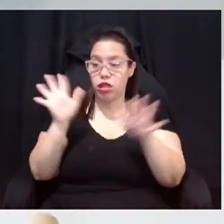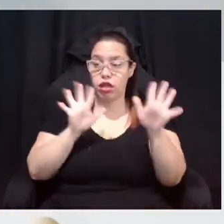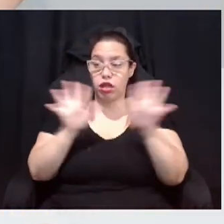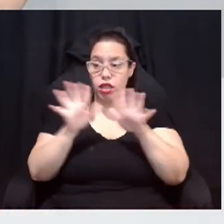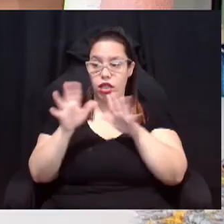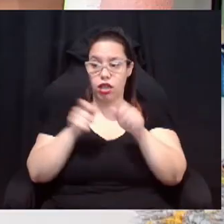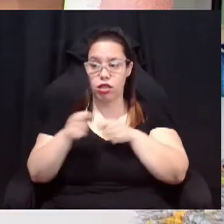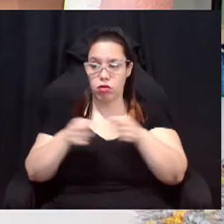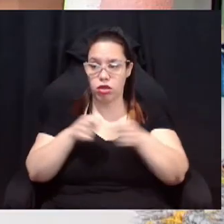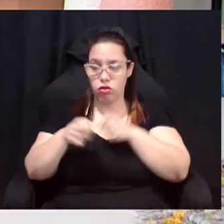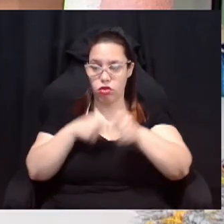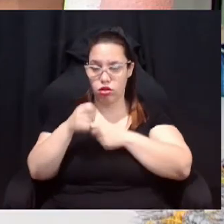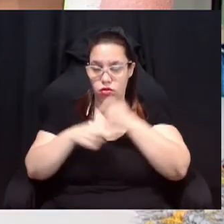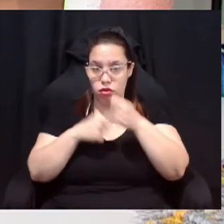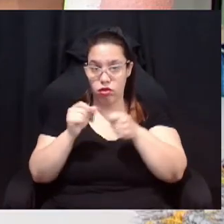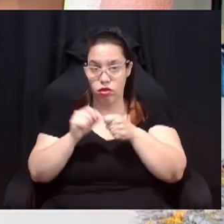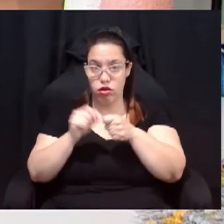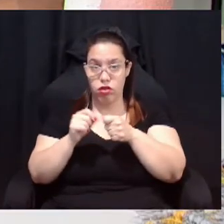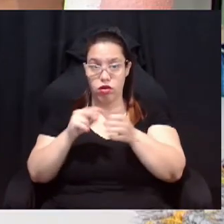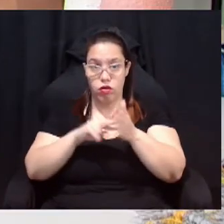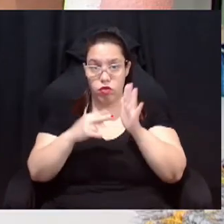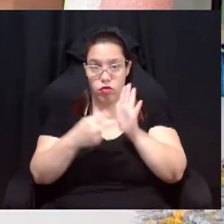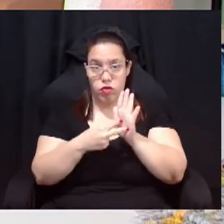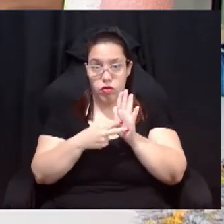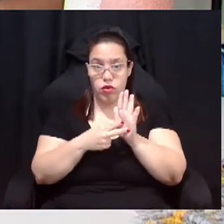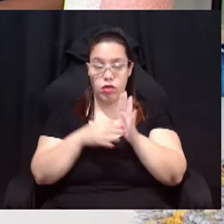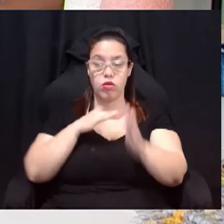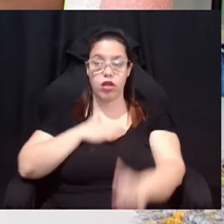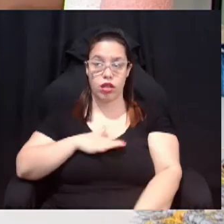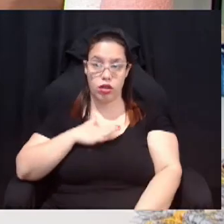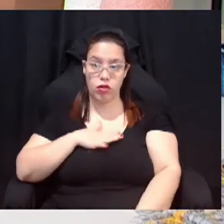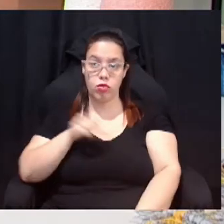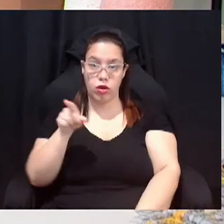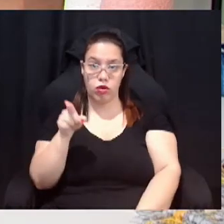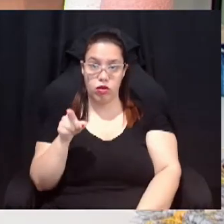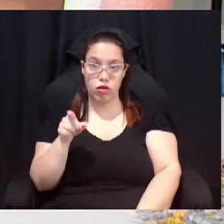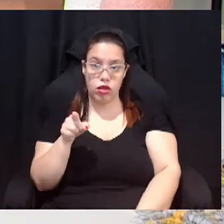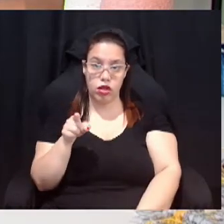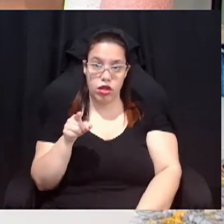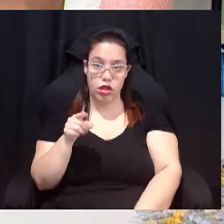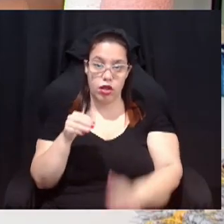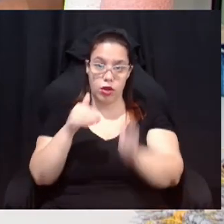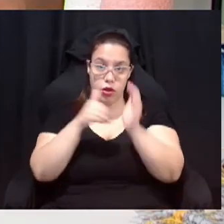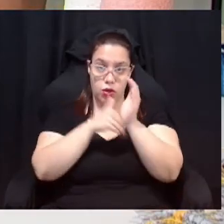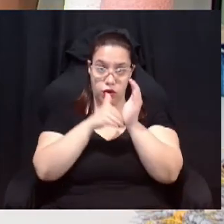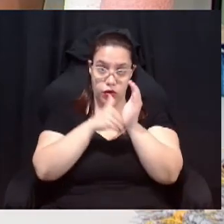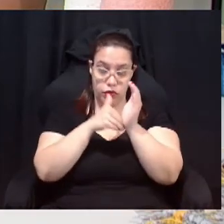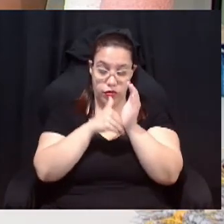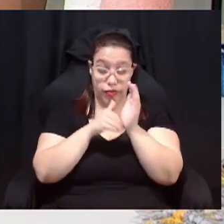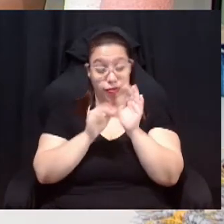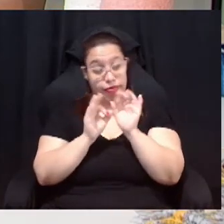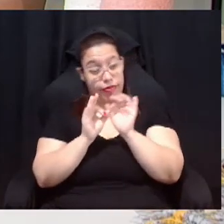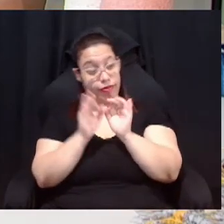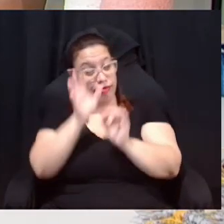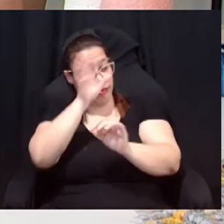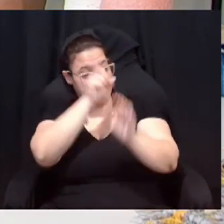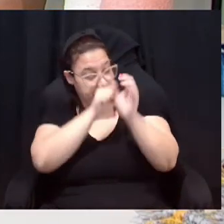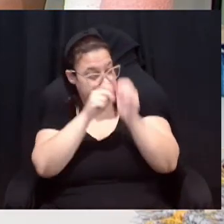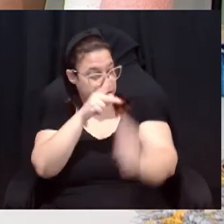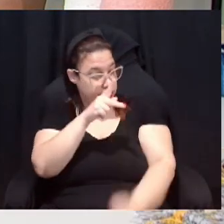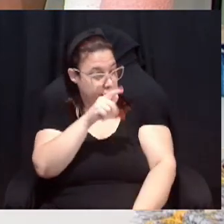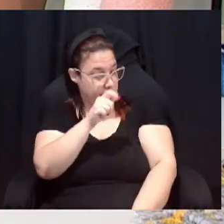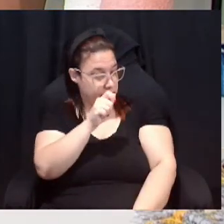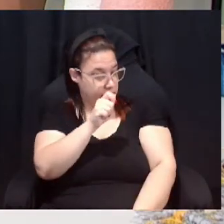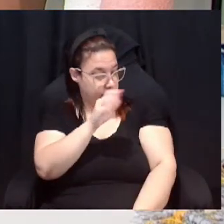barbante que faça mais sentido e que seja mais confortável, tá? Eu acho que isso é um segredo pro aprendizado, não é, Sim. Patrícia? Porque você vai fazer,